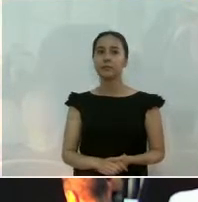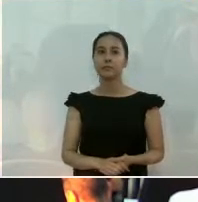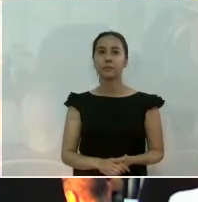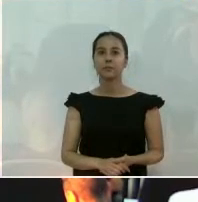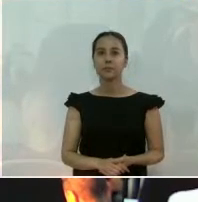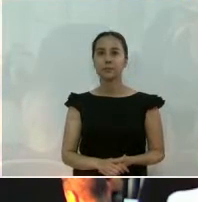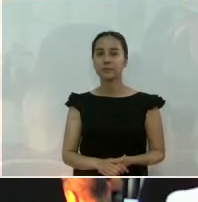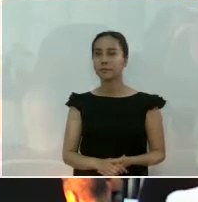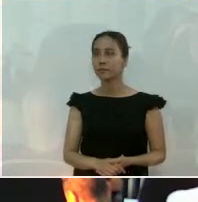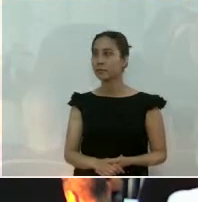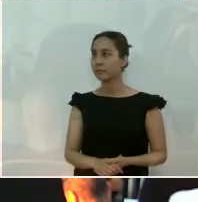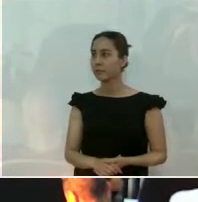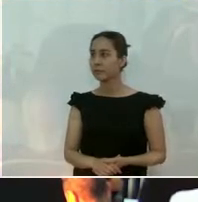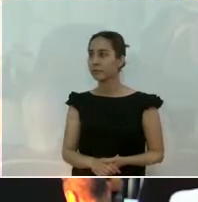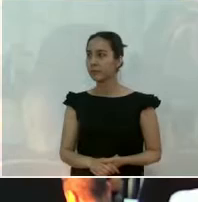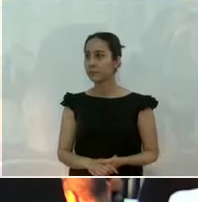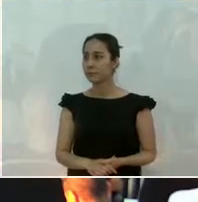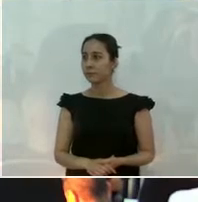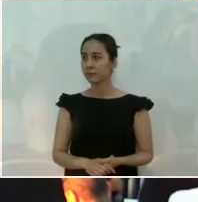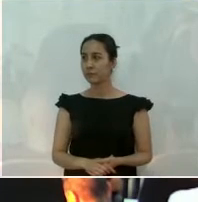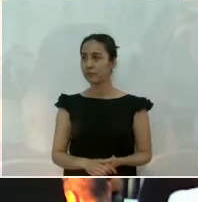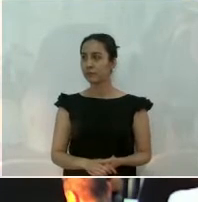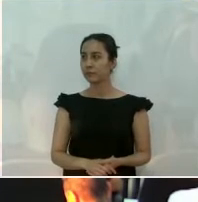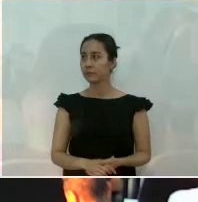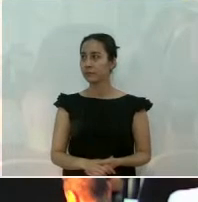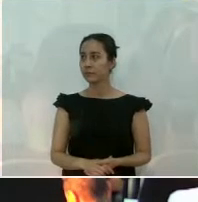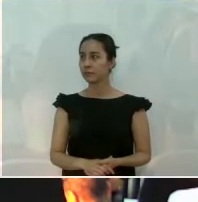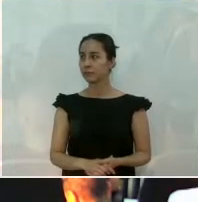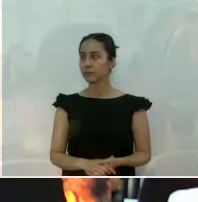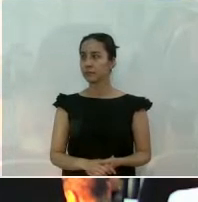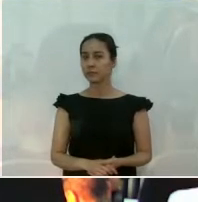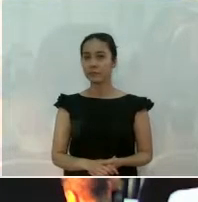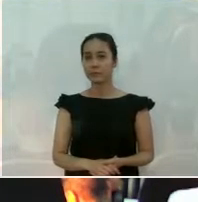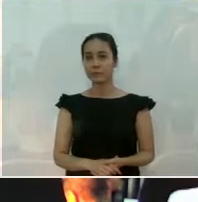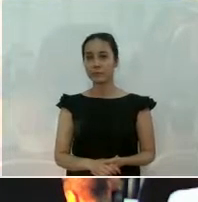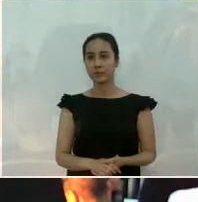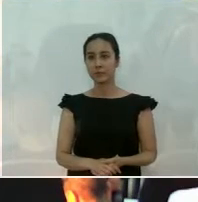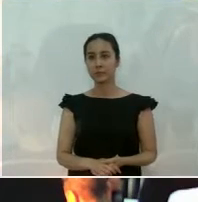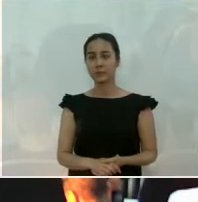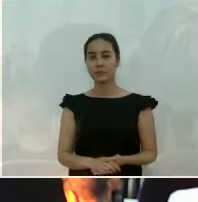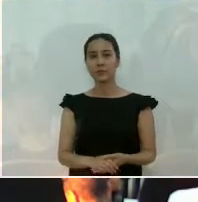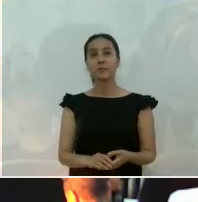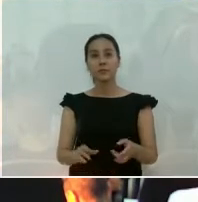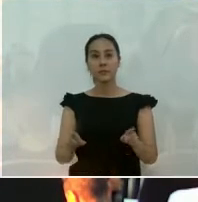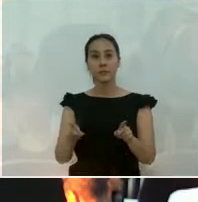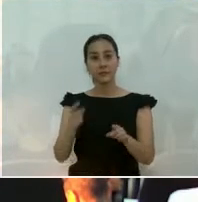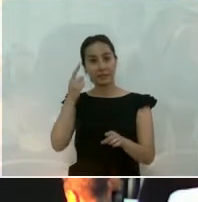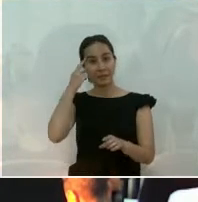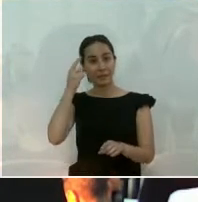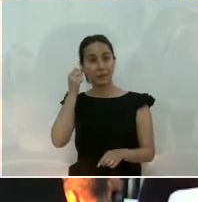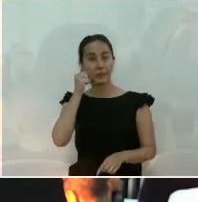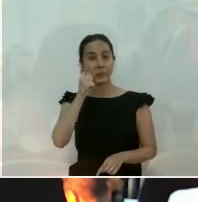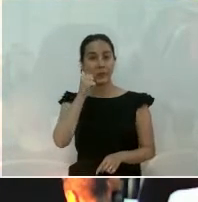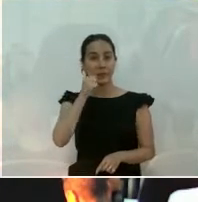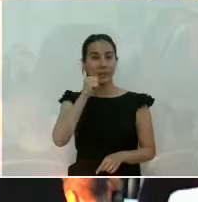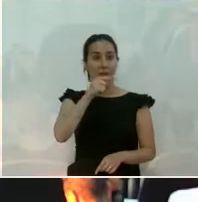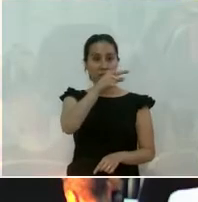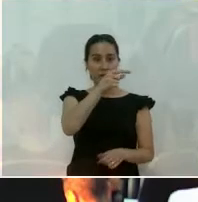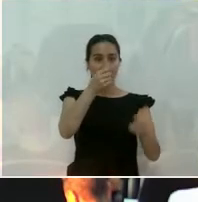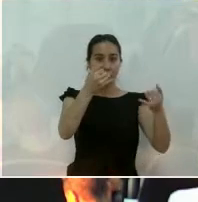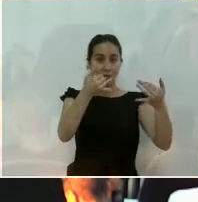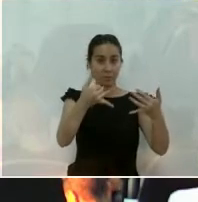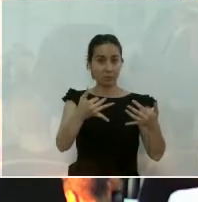no erro final da primeira etapa ela deu uma sugestão de que todas as famílias deveriam